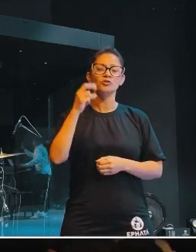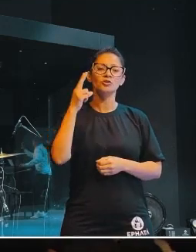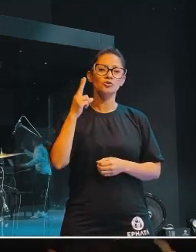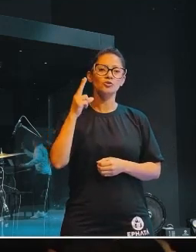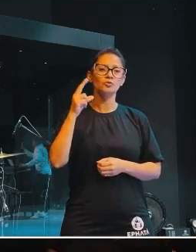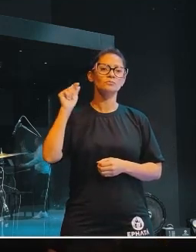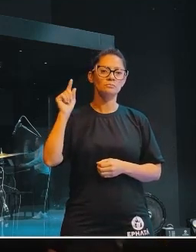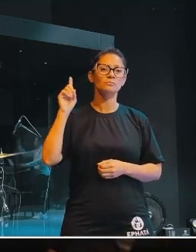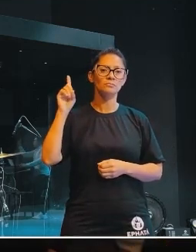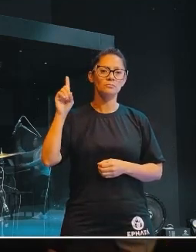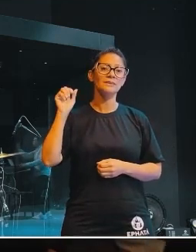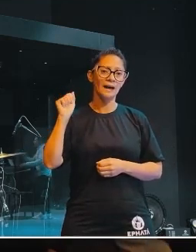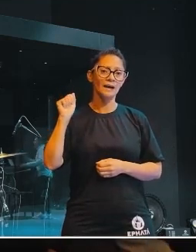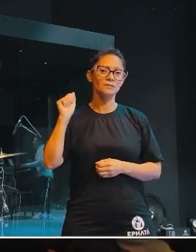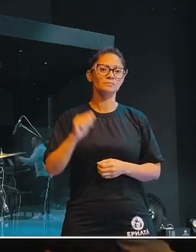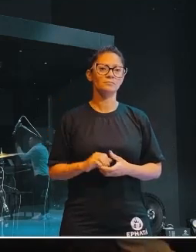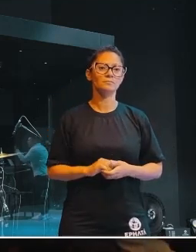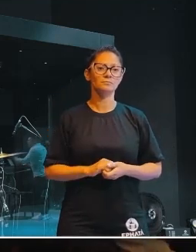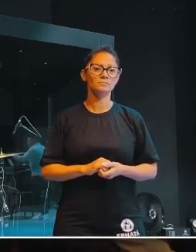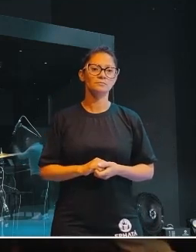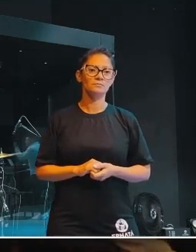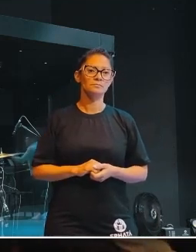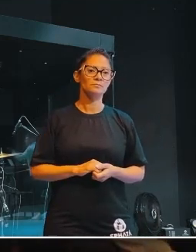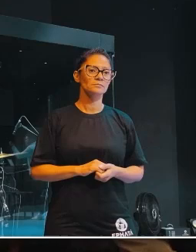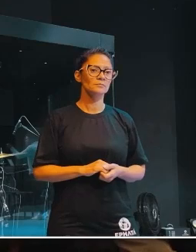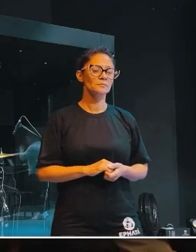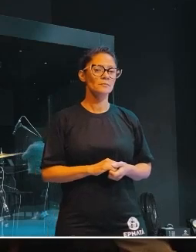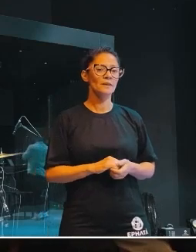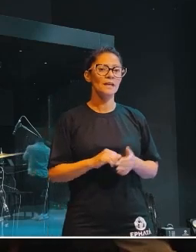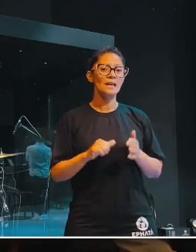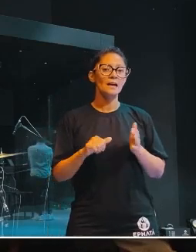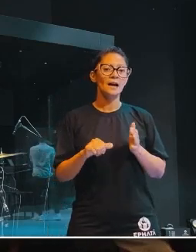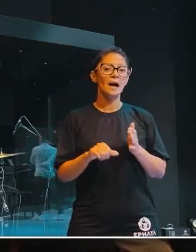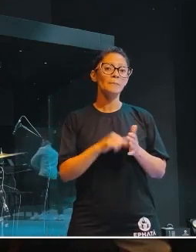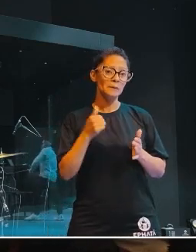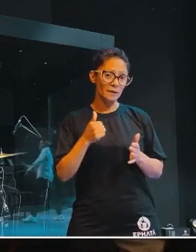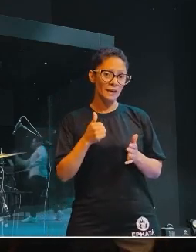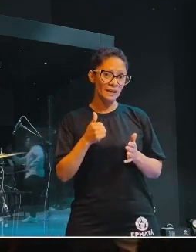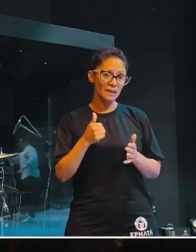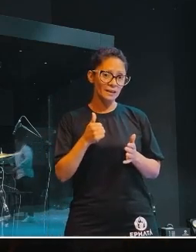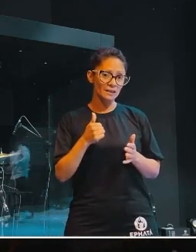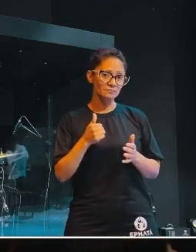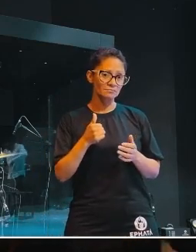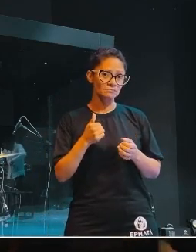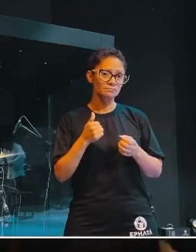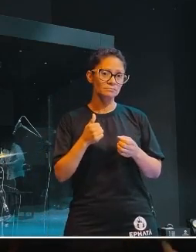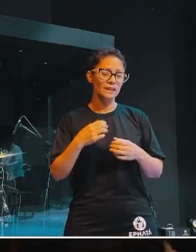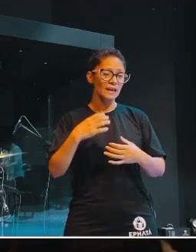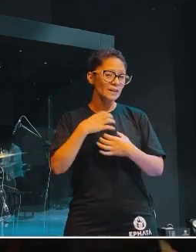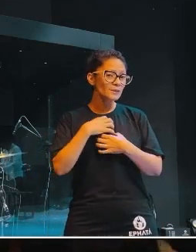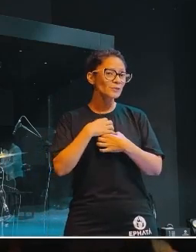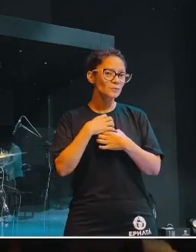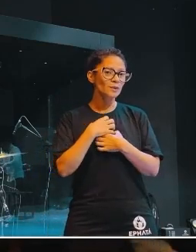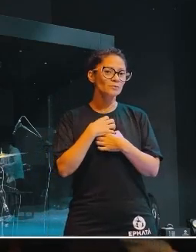emoção. A segunda é decisão. Eu repito: a primeira é